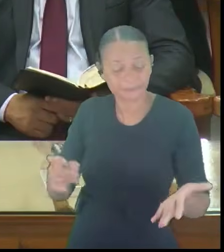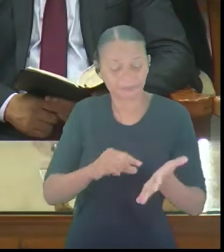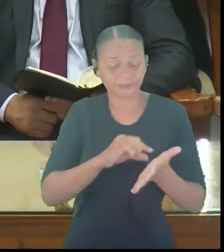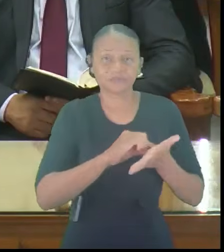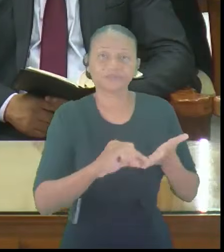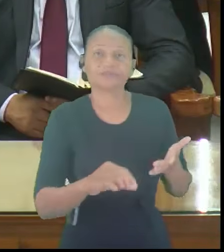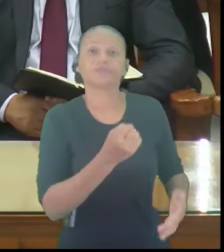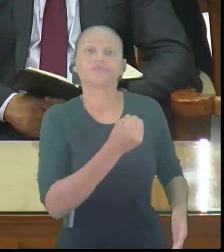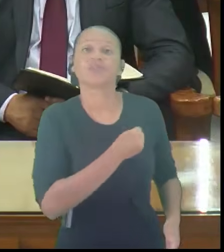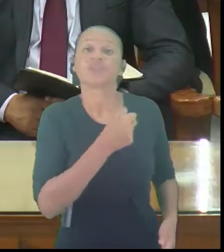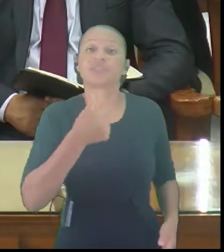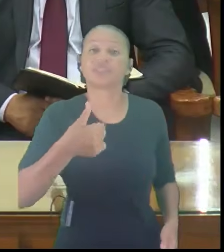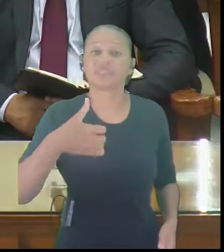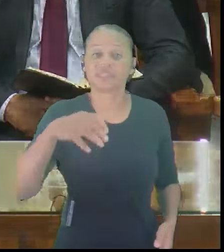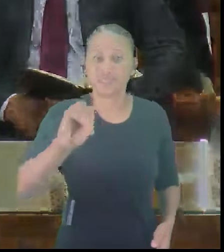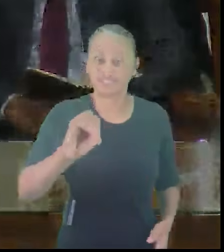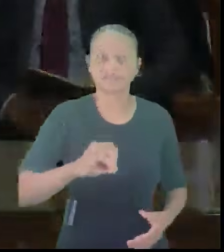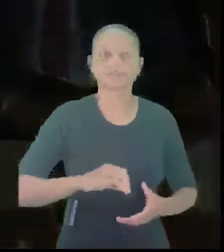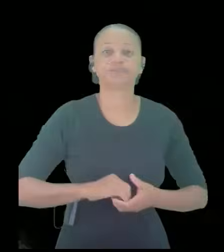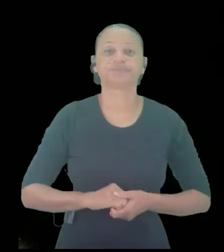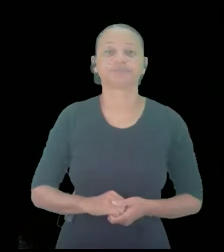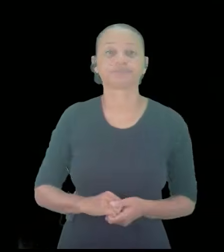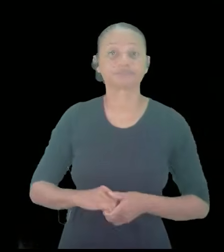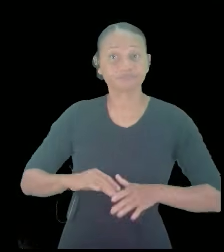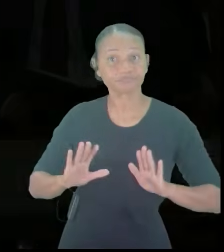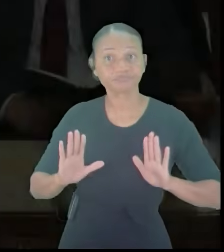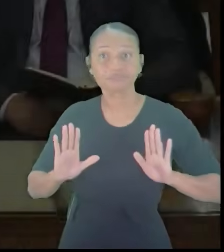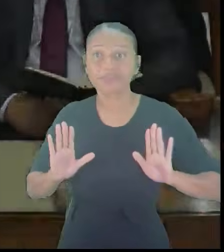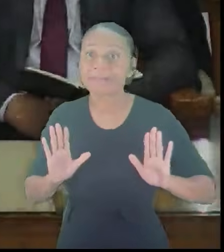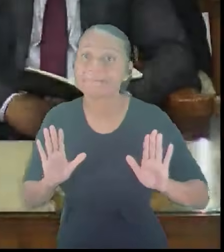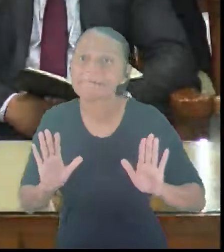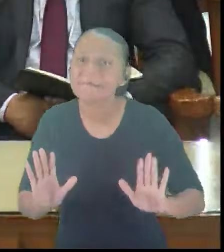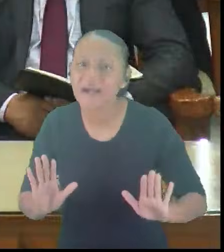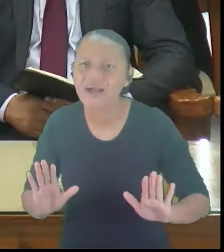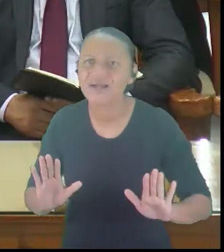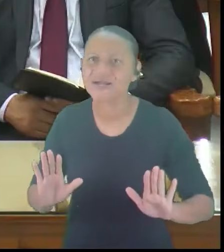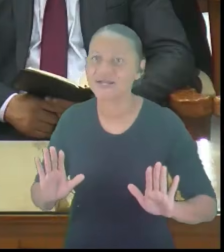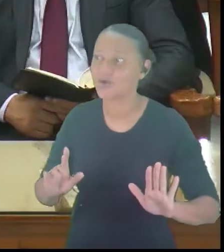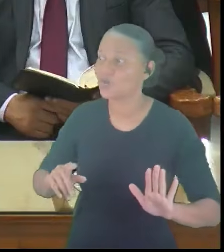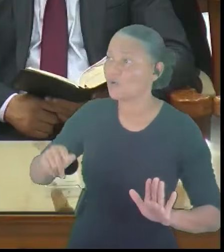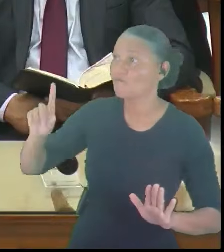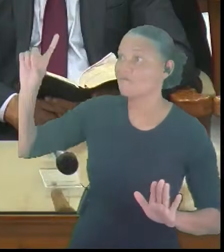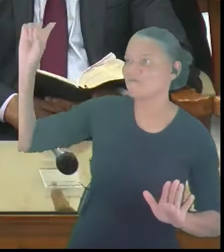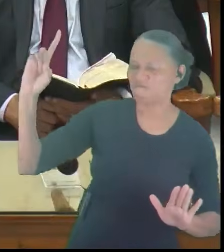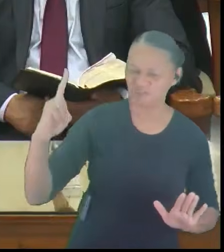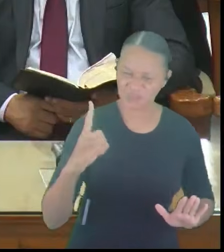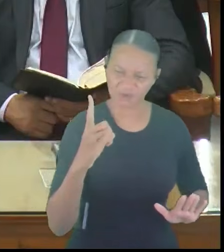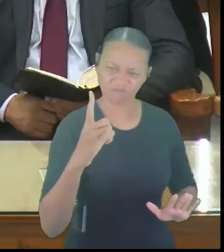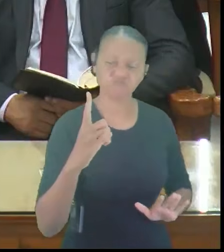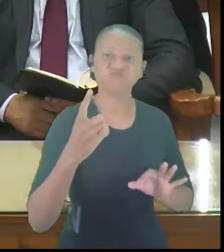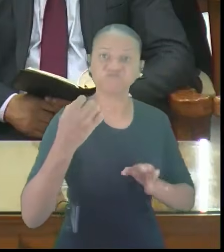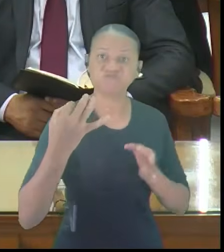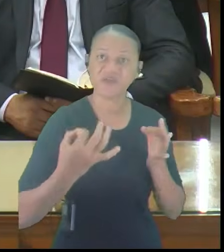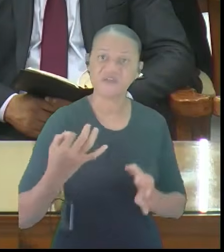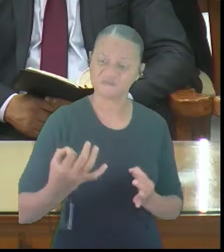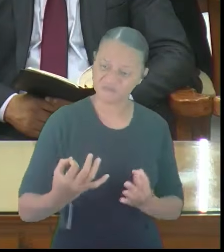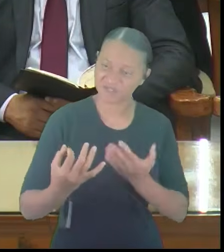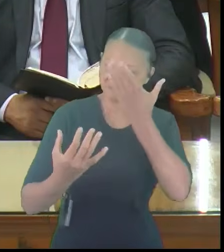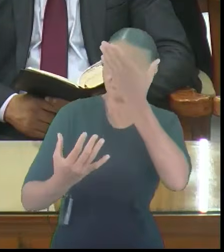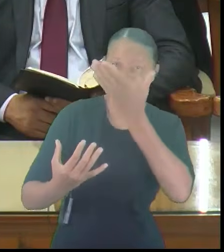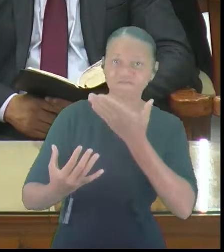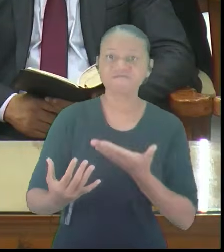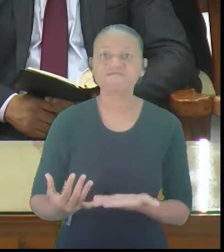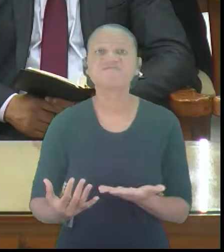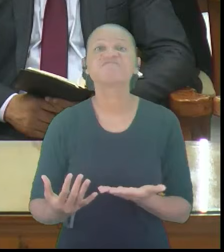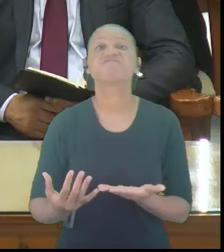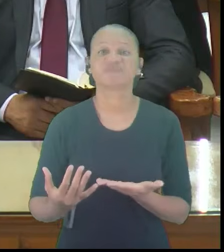de número 10. Mas quando vier o que é perfeito, então o que é